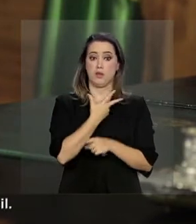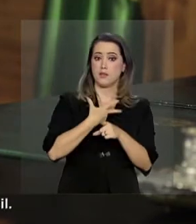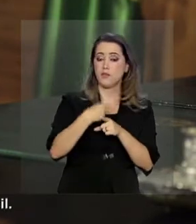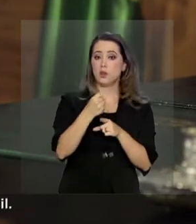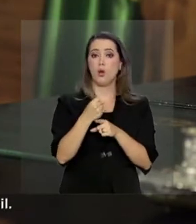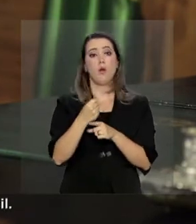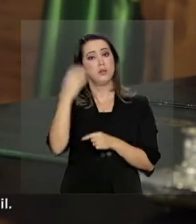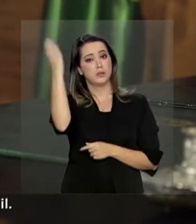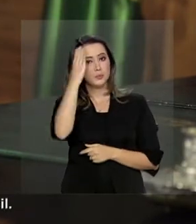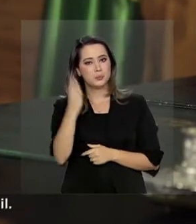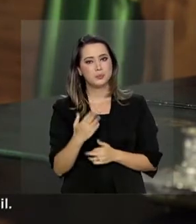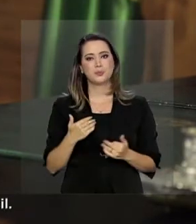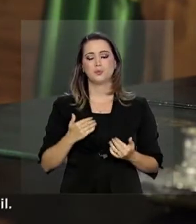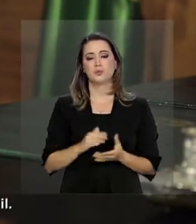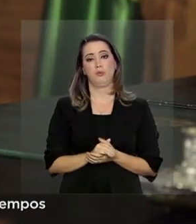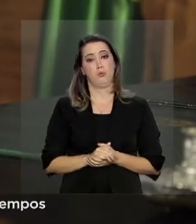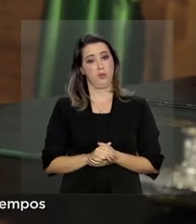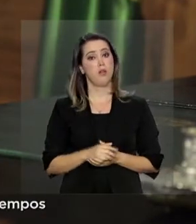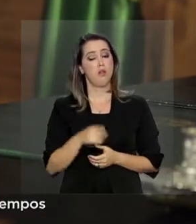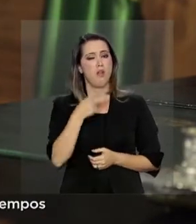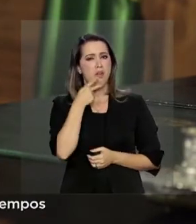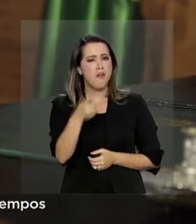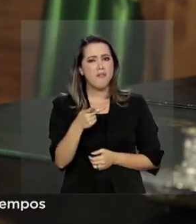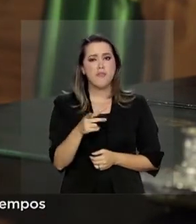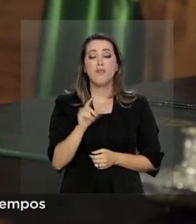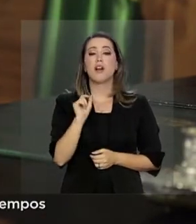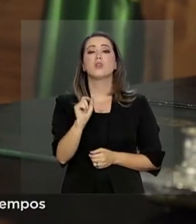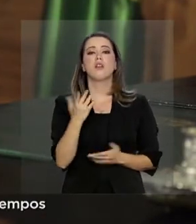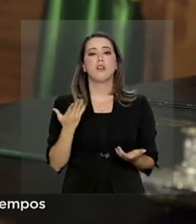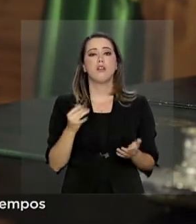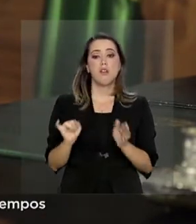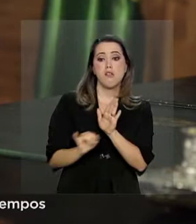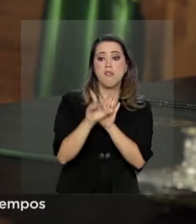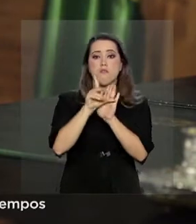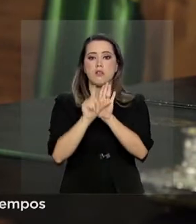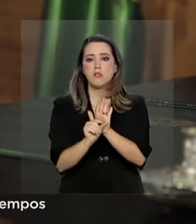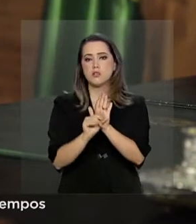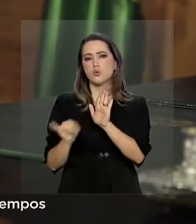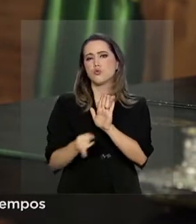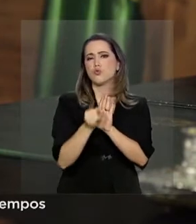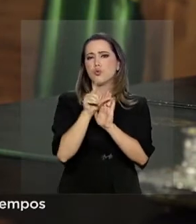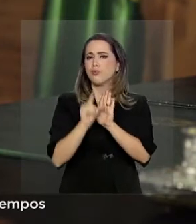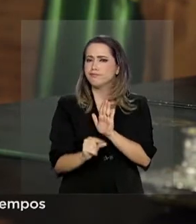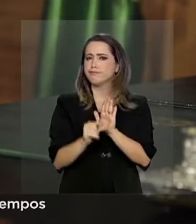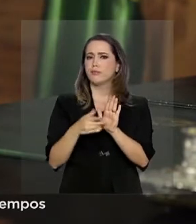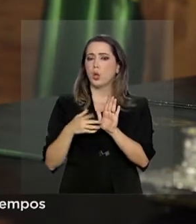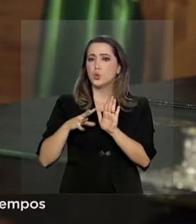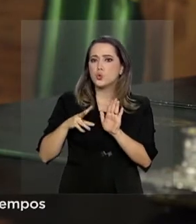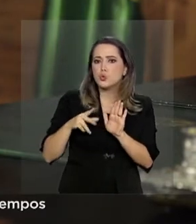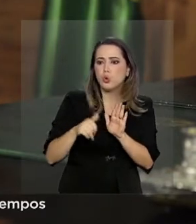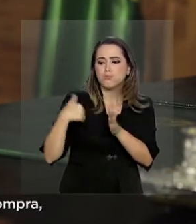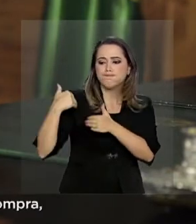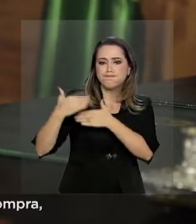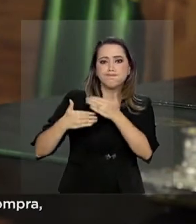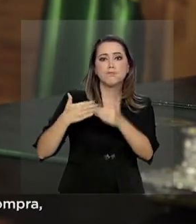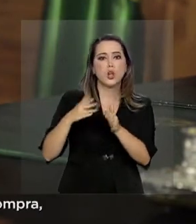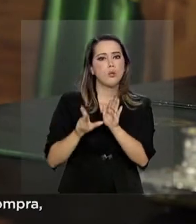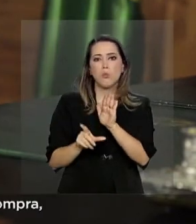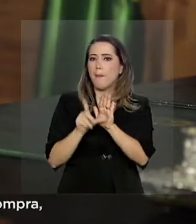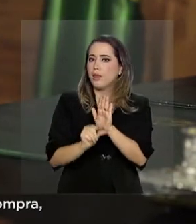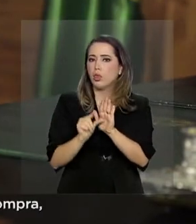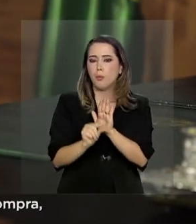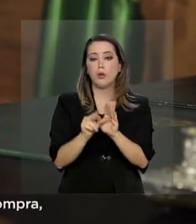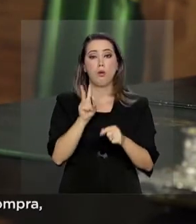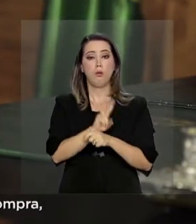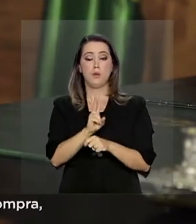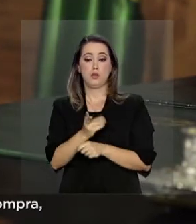e o sucesso do brasil falo da menor inflação e dos menores juros de todos os tempos que protege o dinheiro